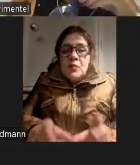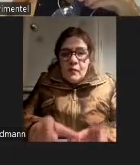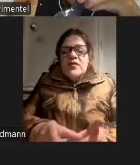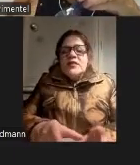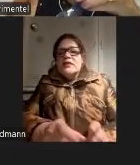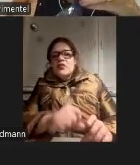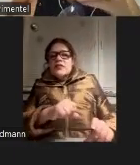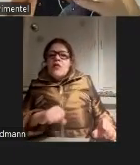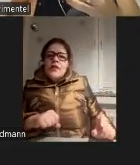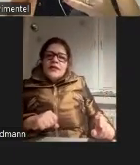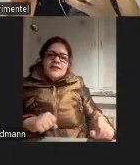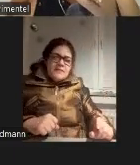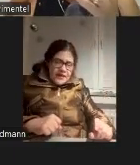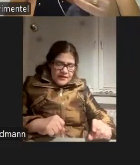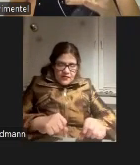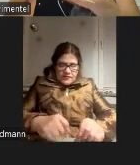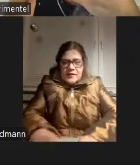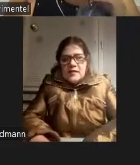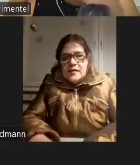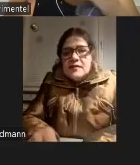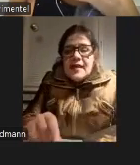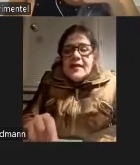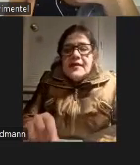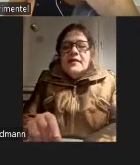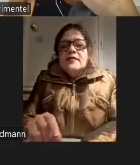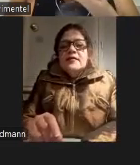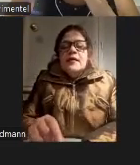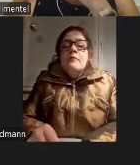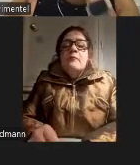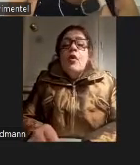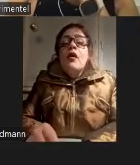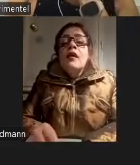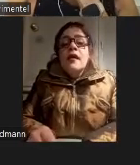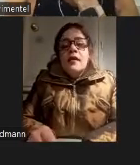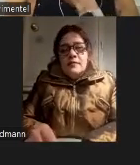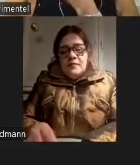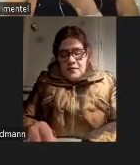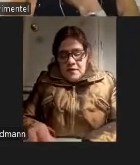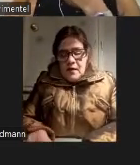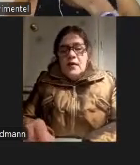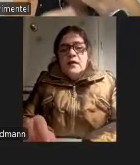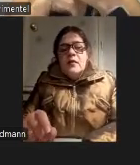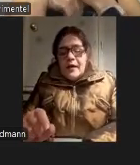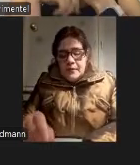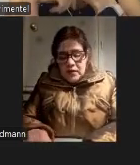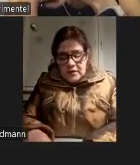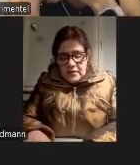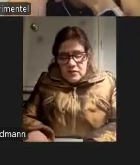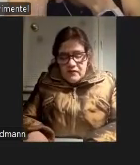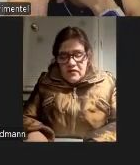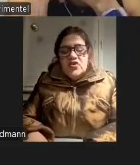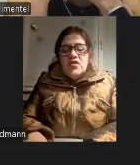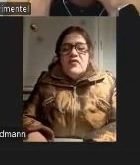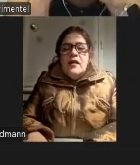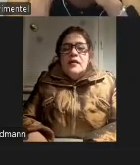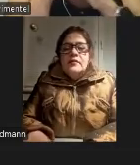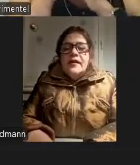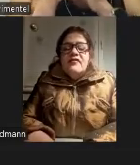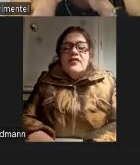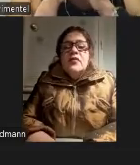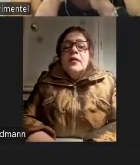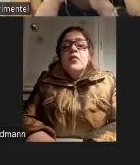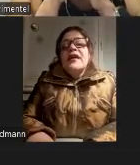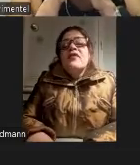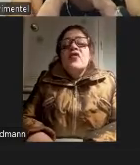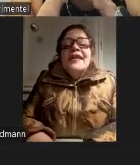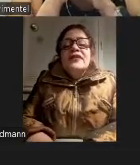importante, como você disse, usar o conhecimento seria dizer por quê. Então, a importância do que você está falando tem